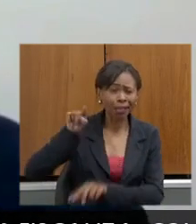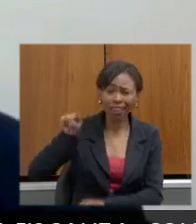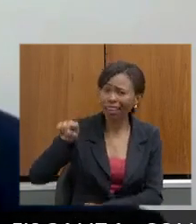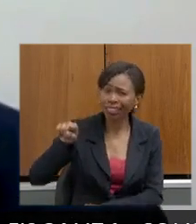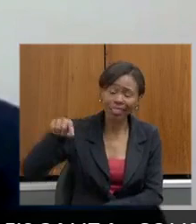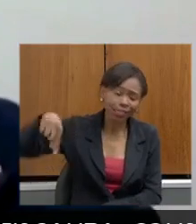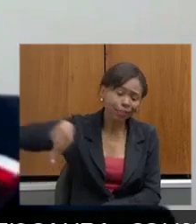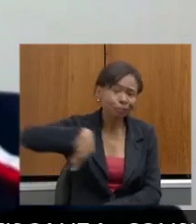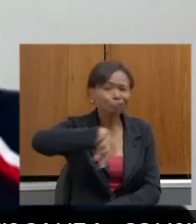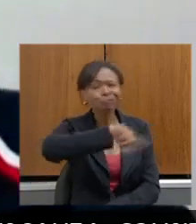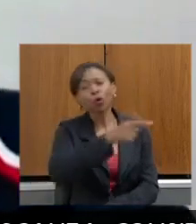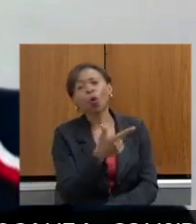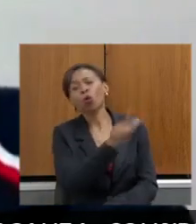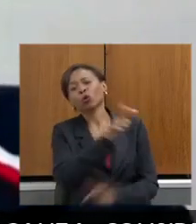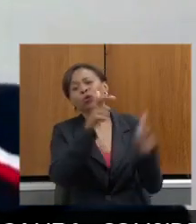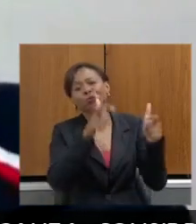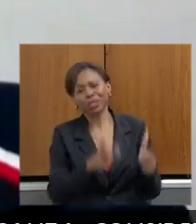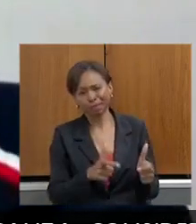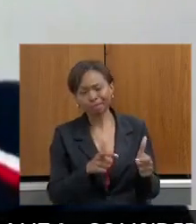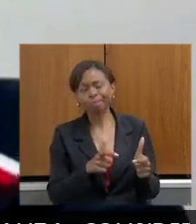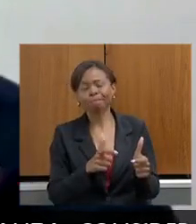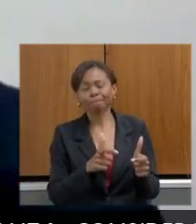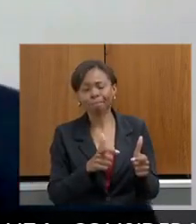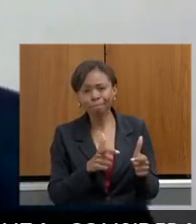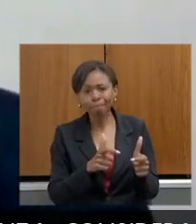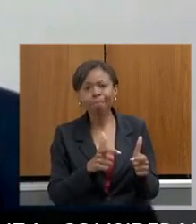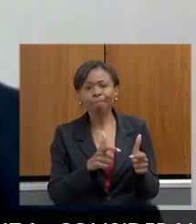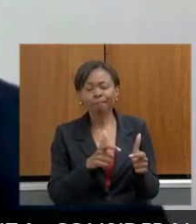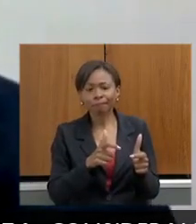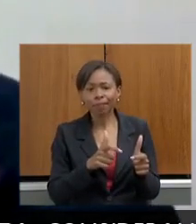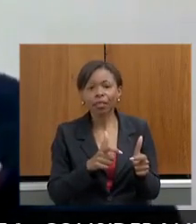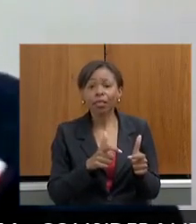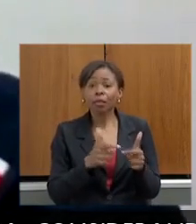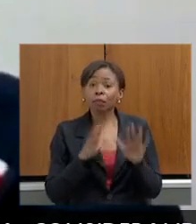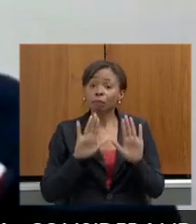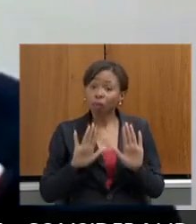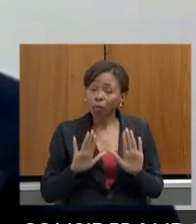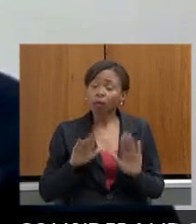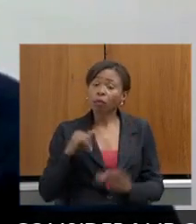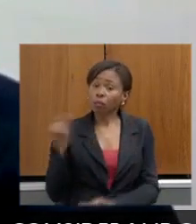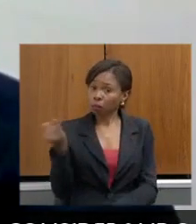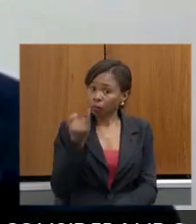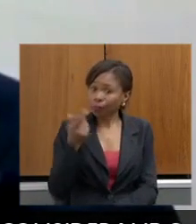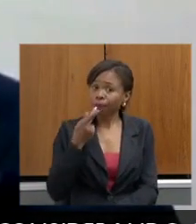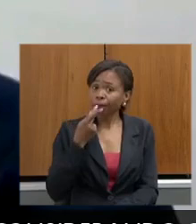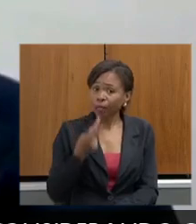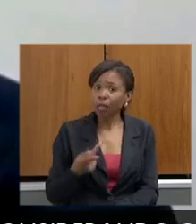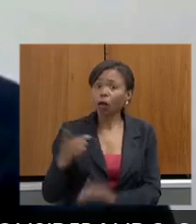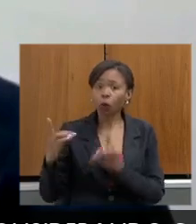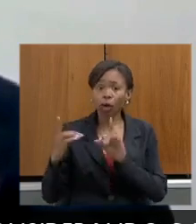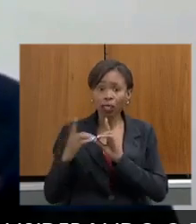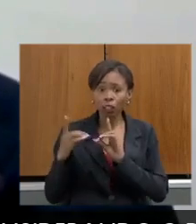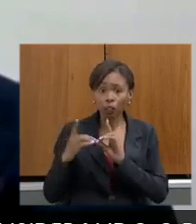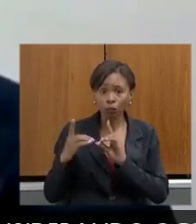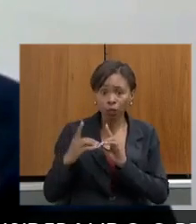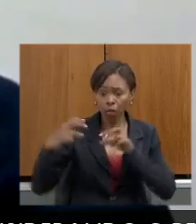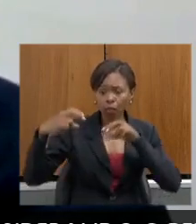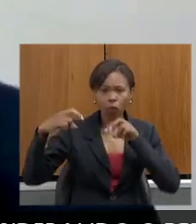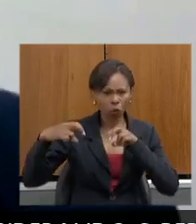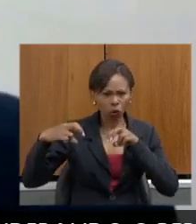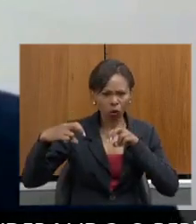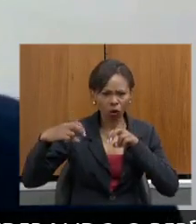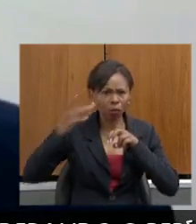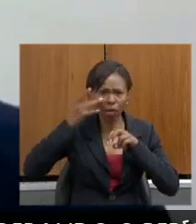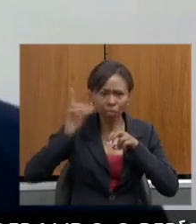então Doutor Joaquim Vale ressaltar que o nosso plantão digital que nós queremos